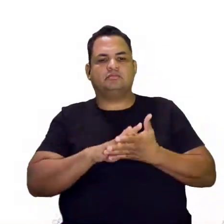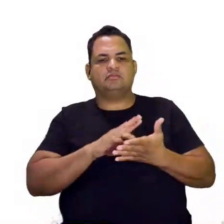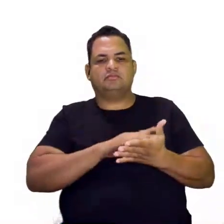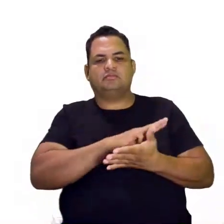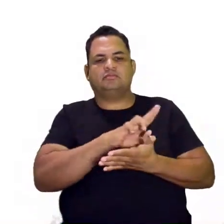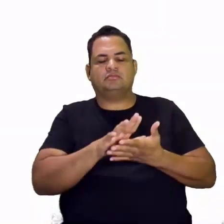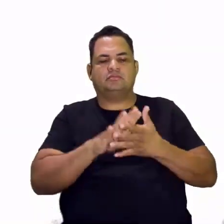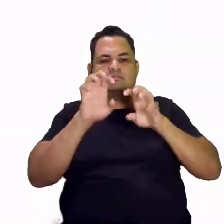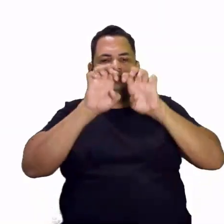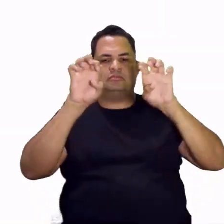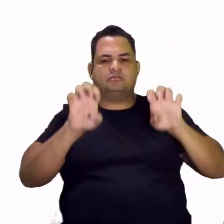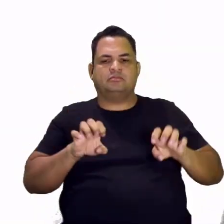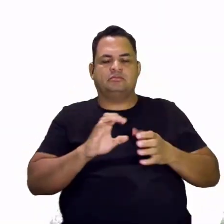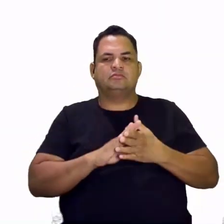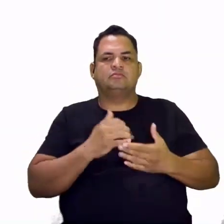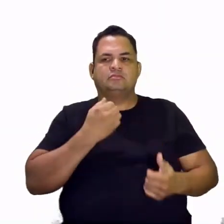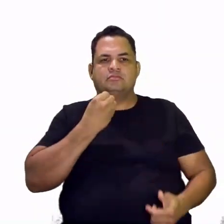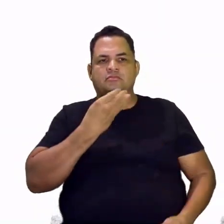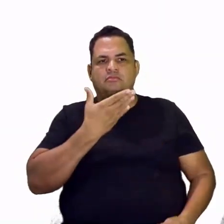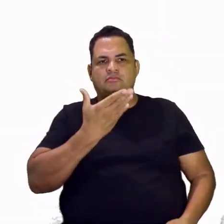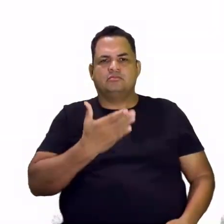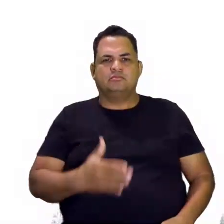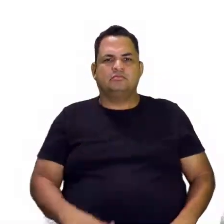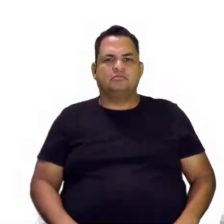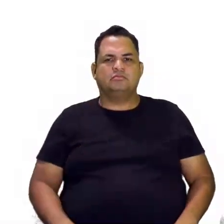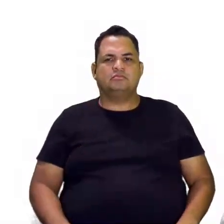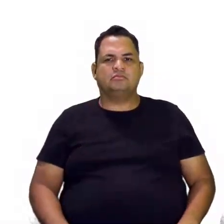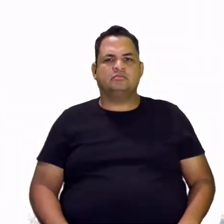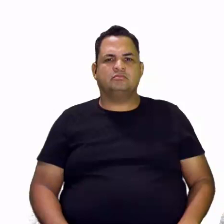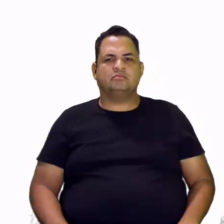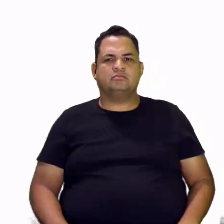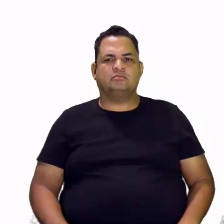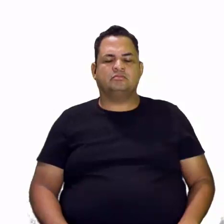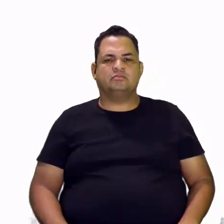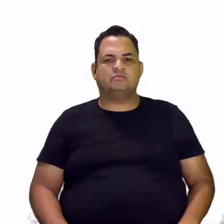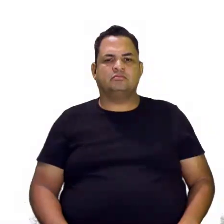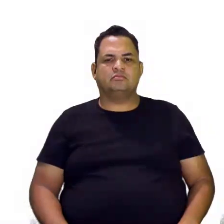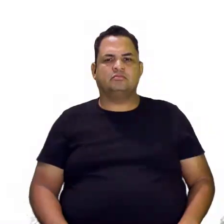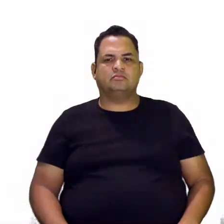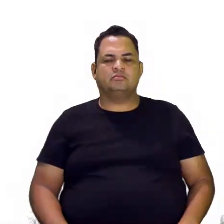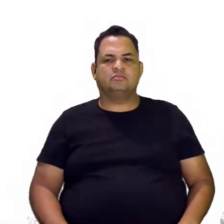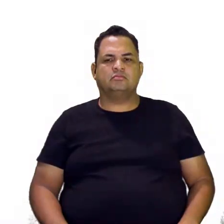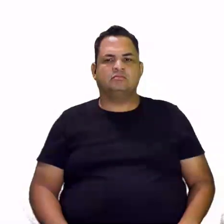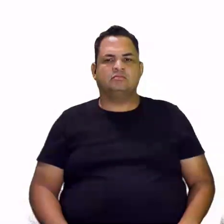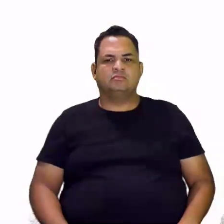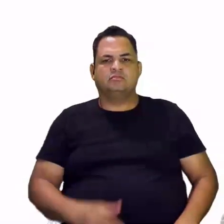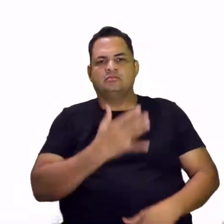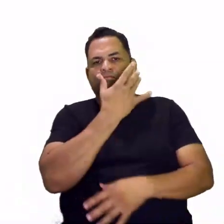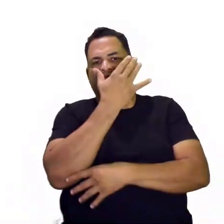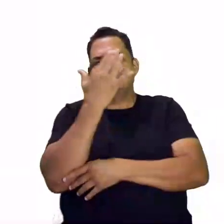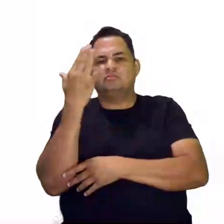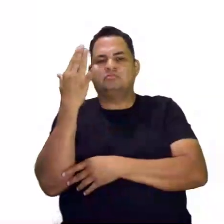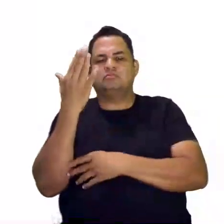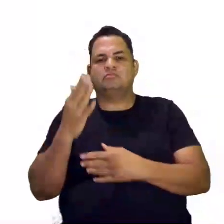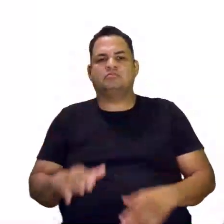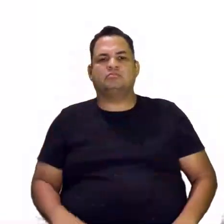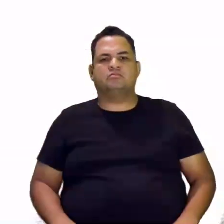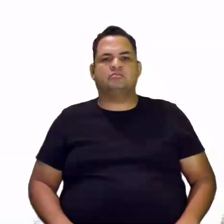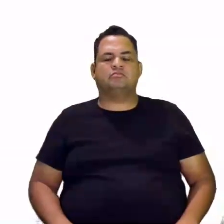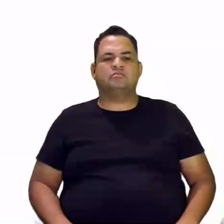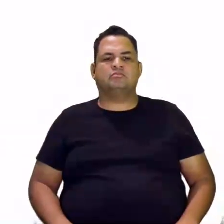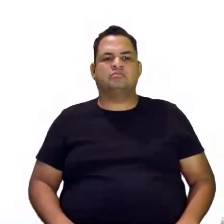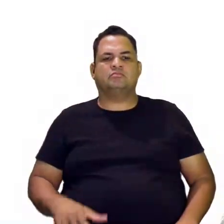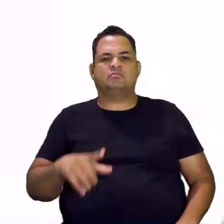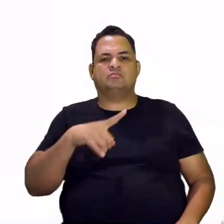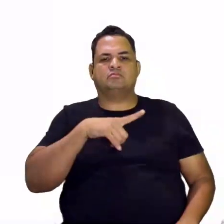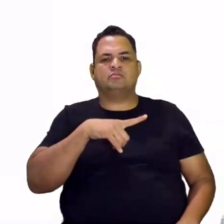várias estruturas aí. Tudo bem? Agora vamos para animal, ou para vegetal. Na vegetal,